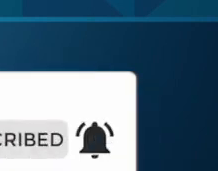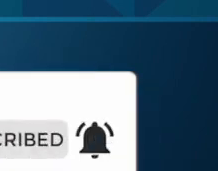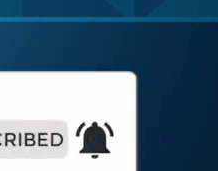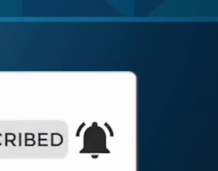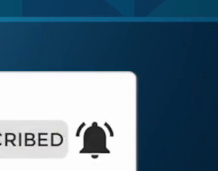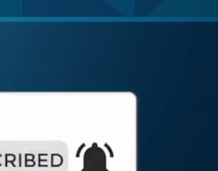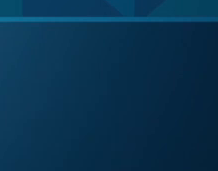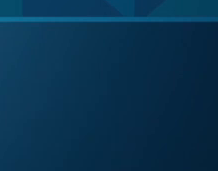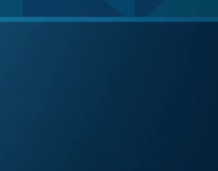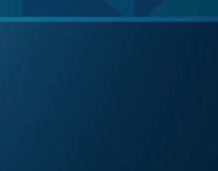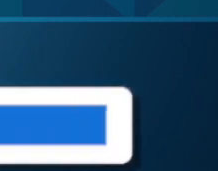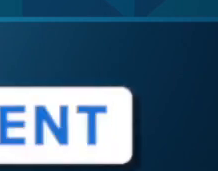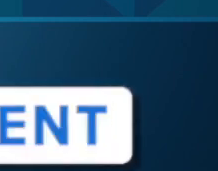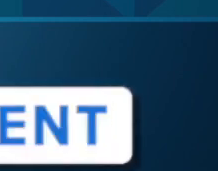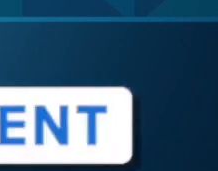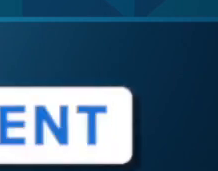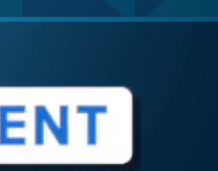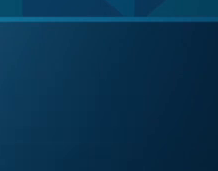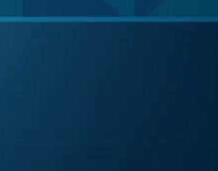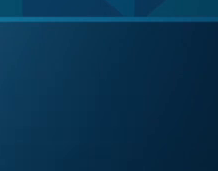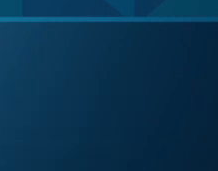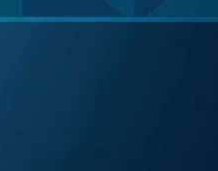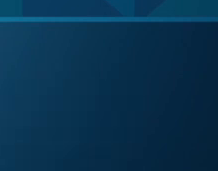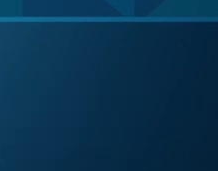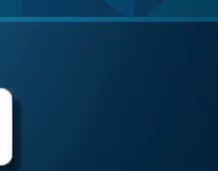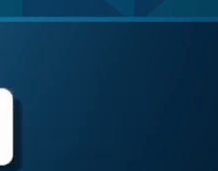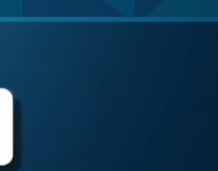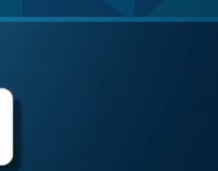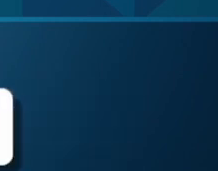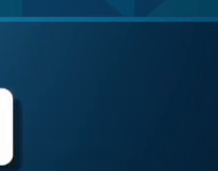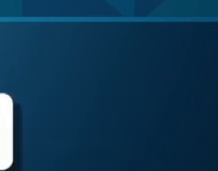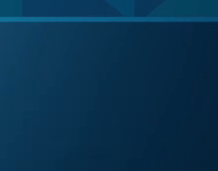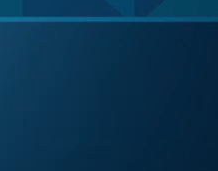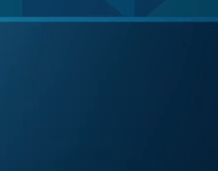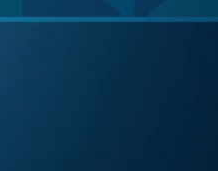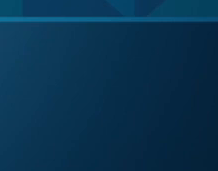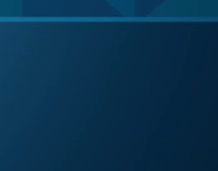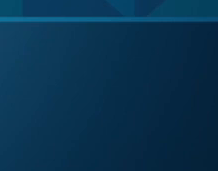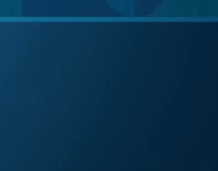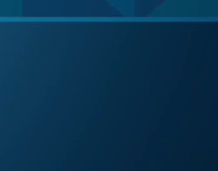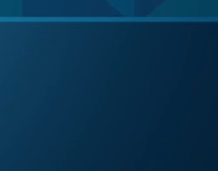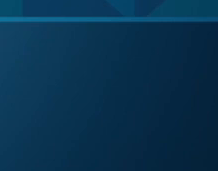botão notificação. Fo comentário no fahetutang ba media social siraseluk.